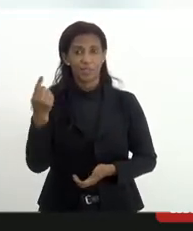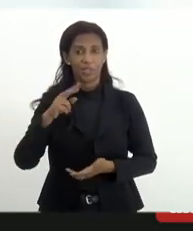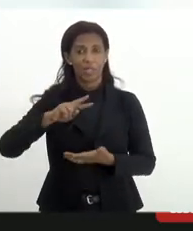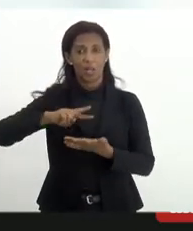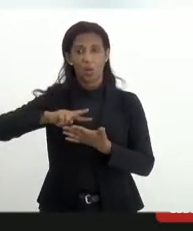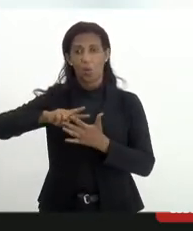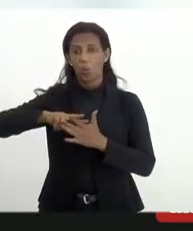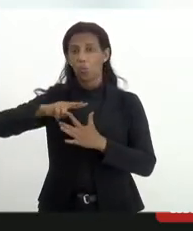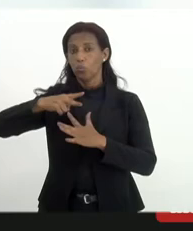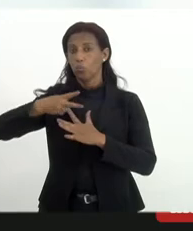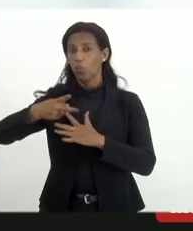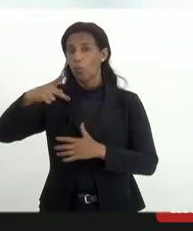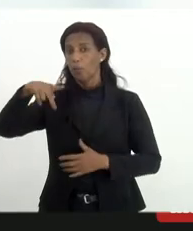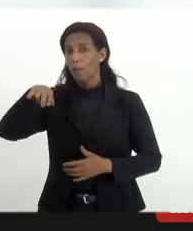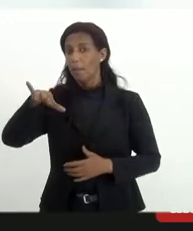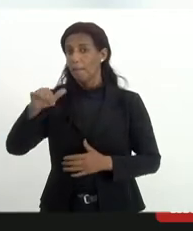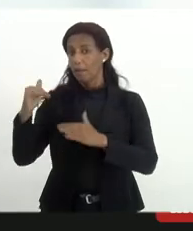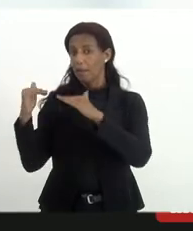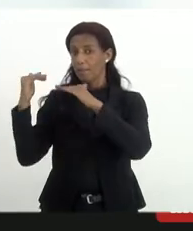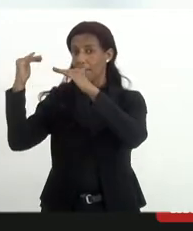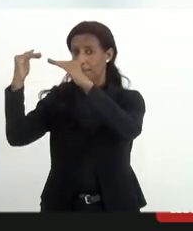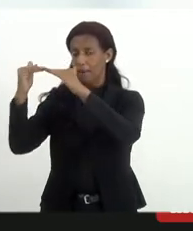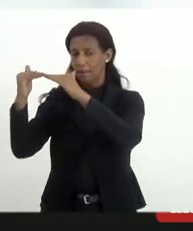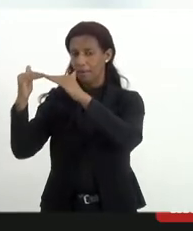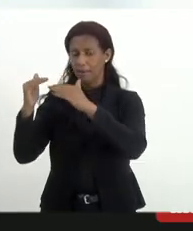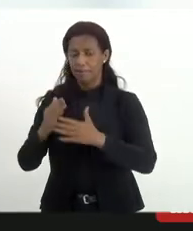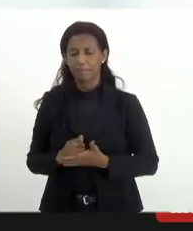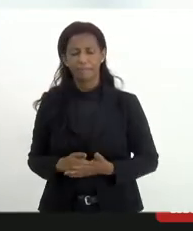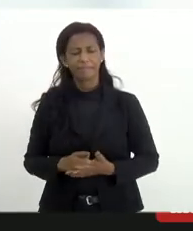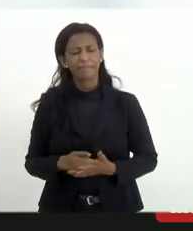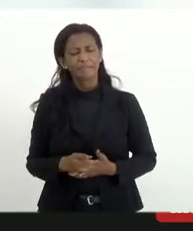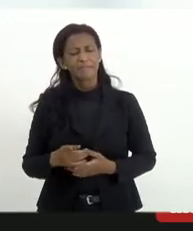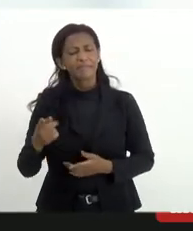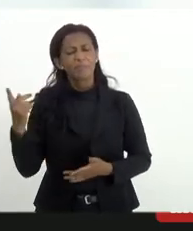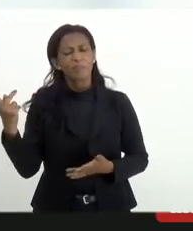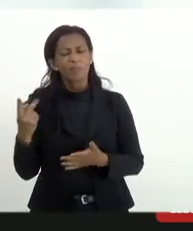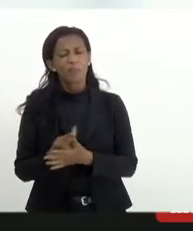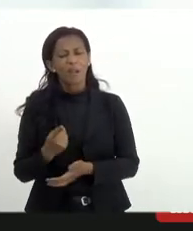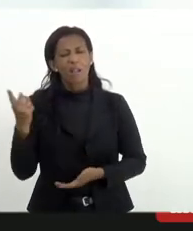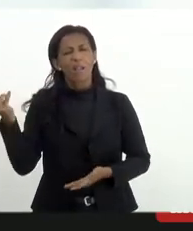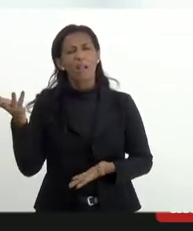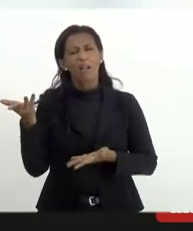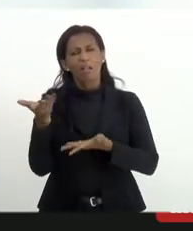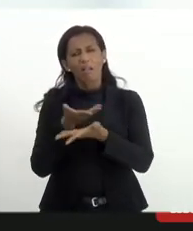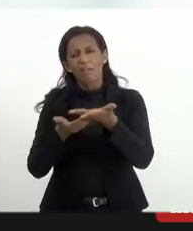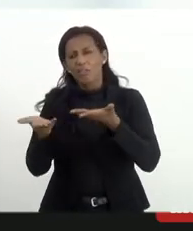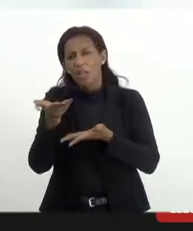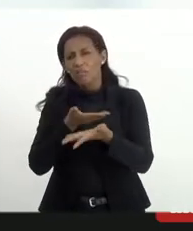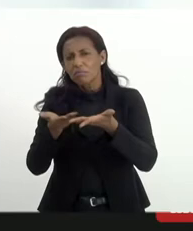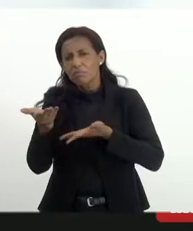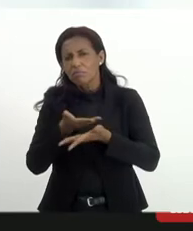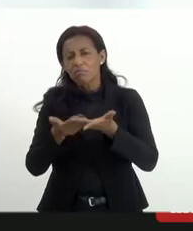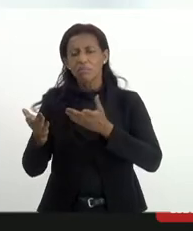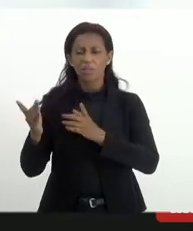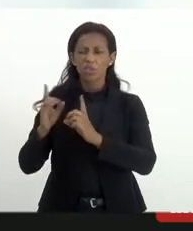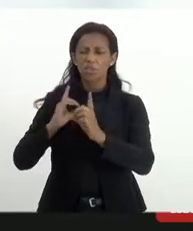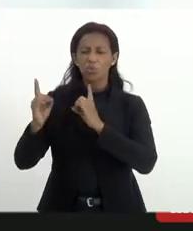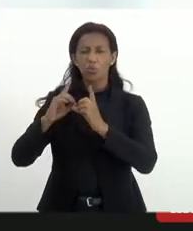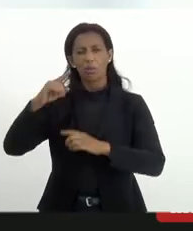da pena máxima. Então, vê lá na Lava Jato, uma das grandes discussões dos